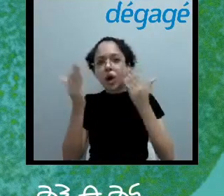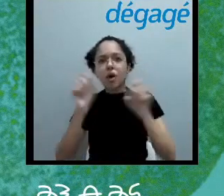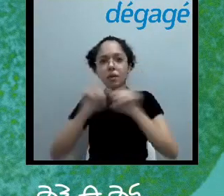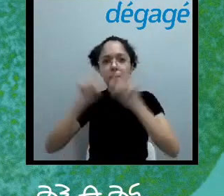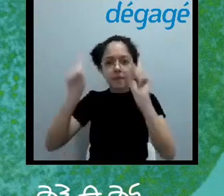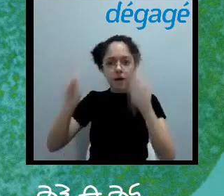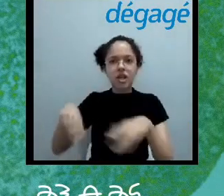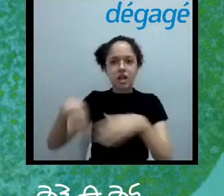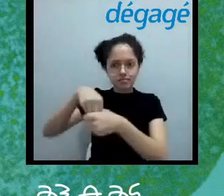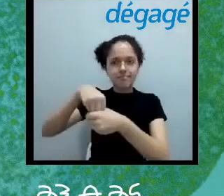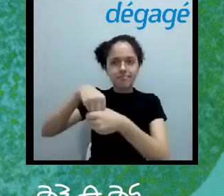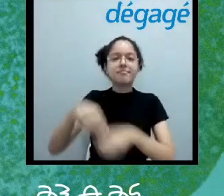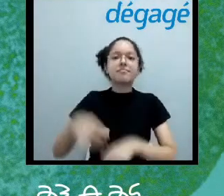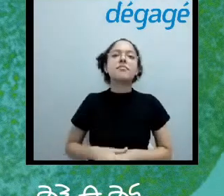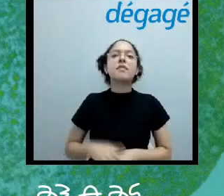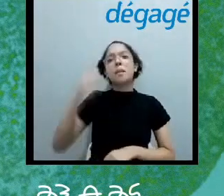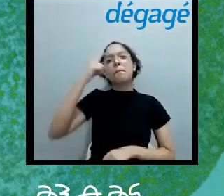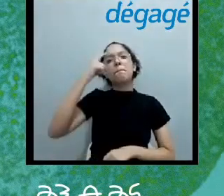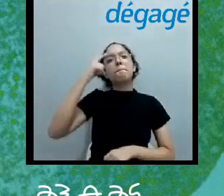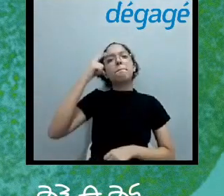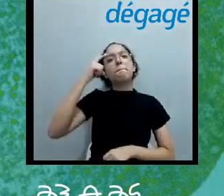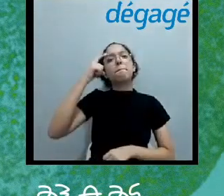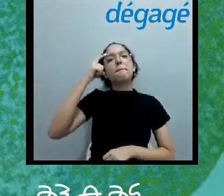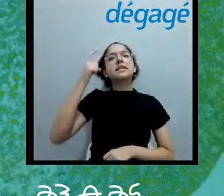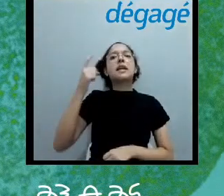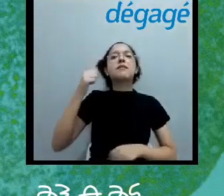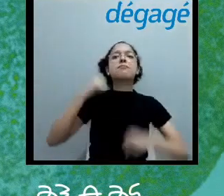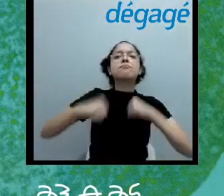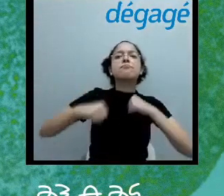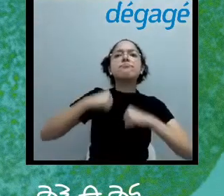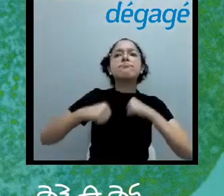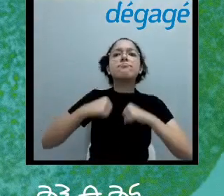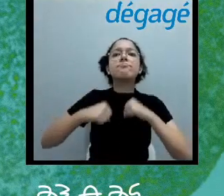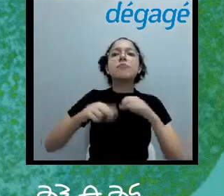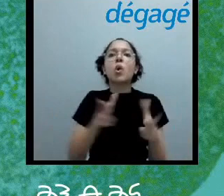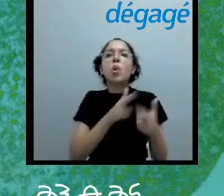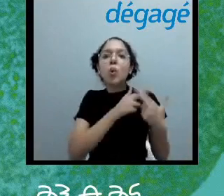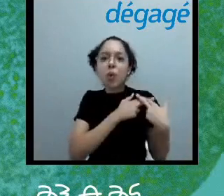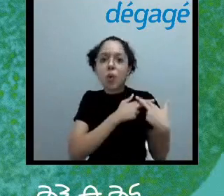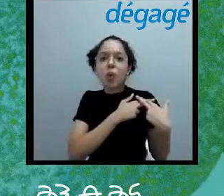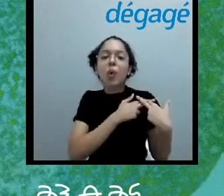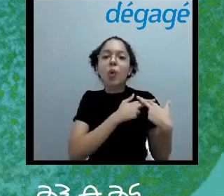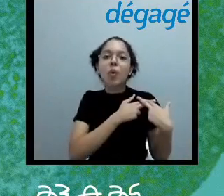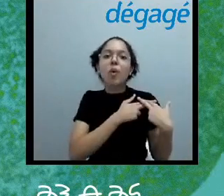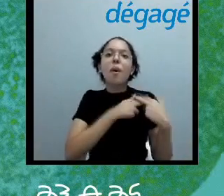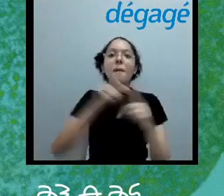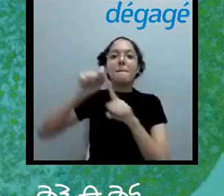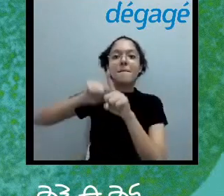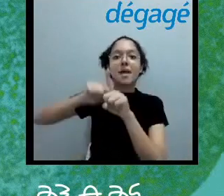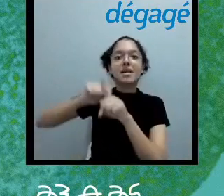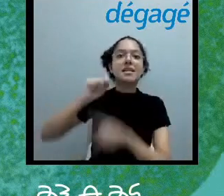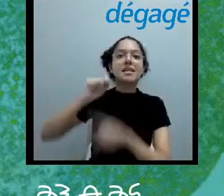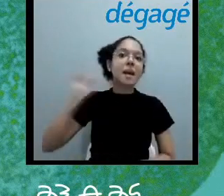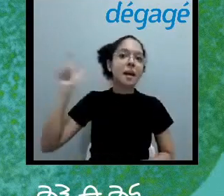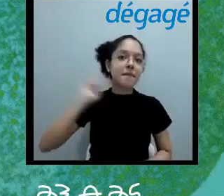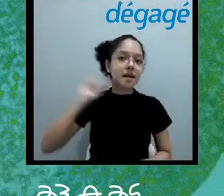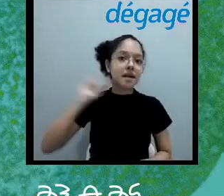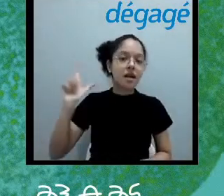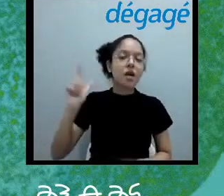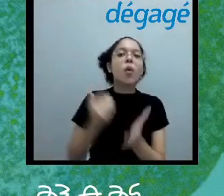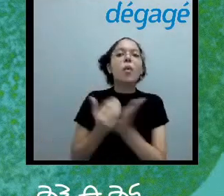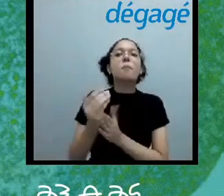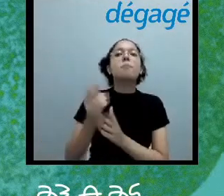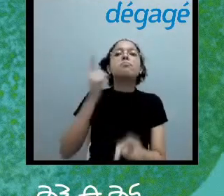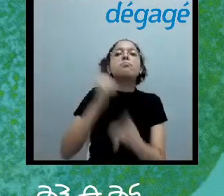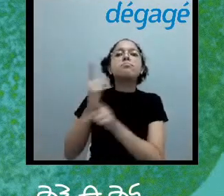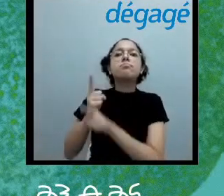gente pensava em uma atividade com os responsáveis. Aí, em abril de 2014, eu comecei os encontros com um grupo de mães da oficina